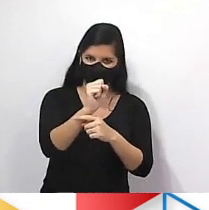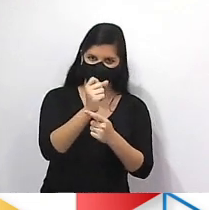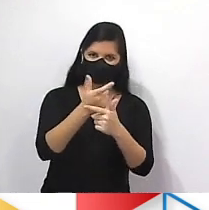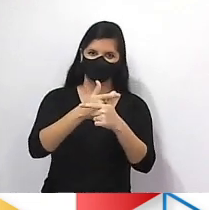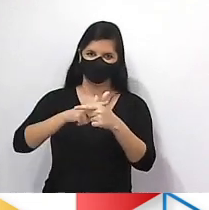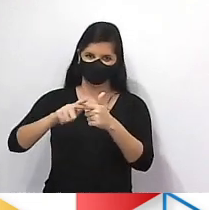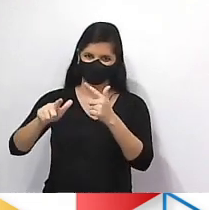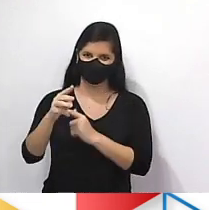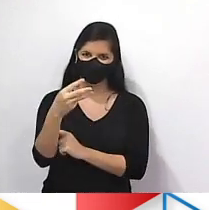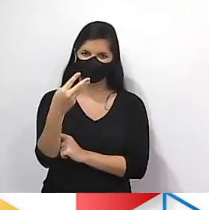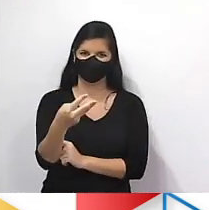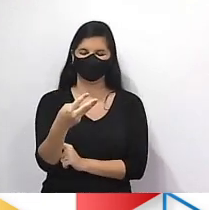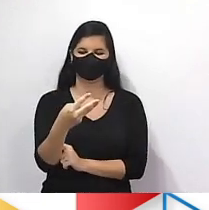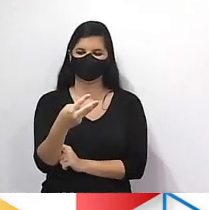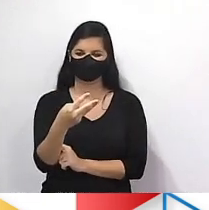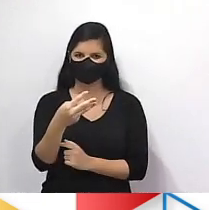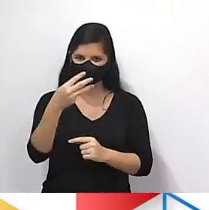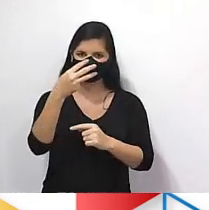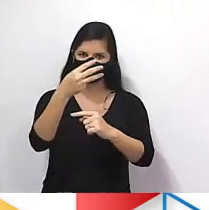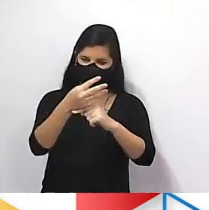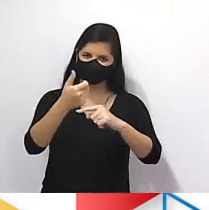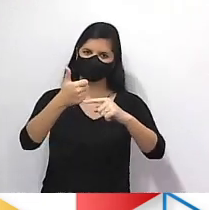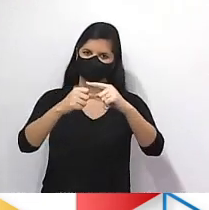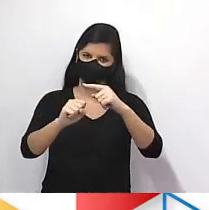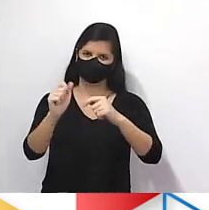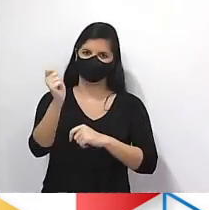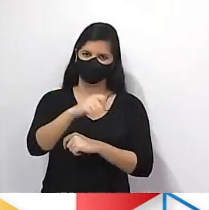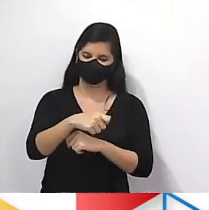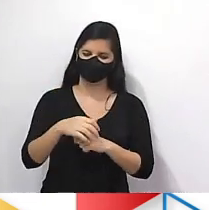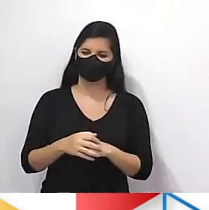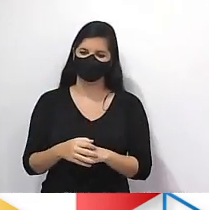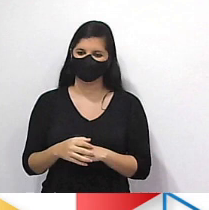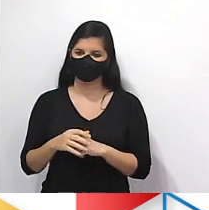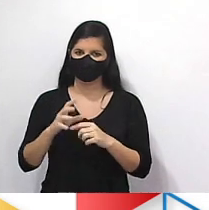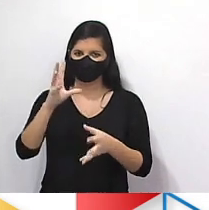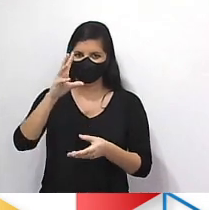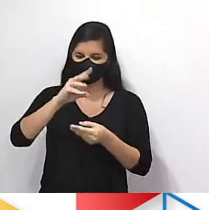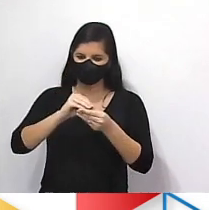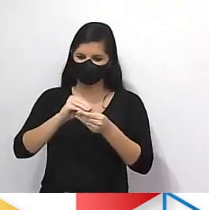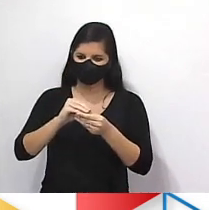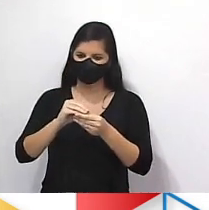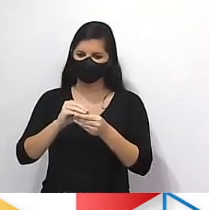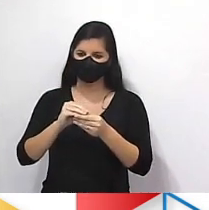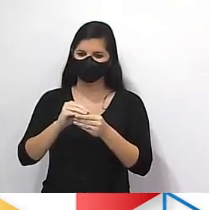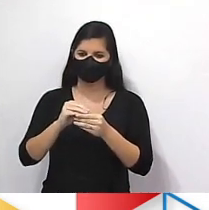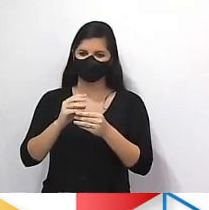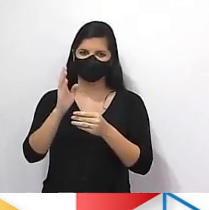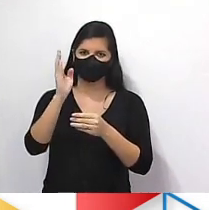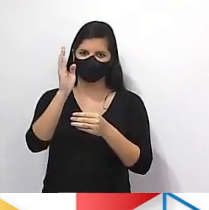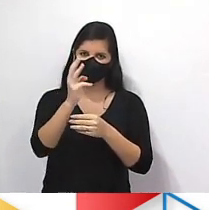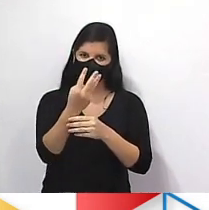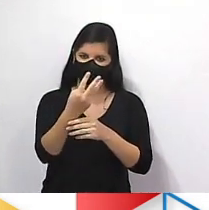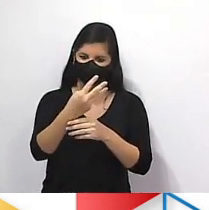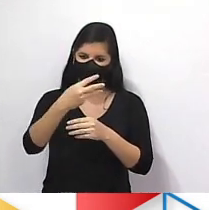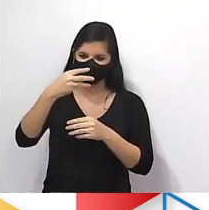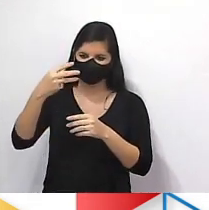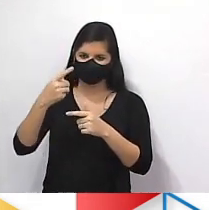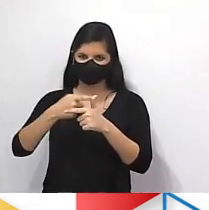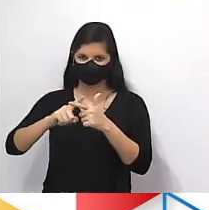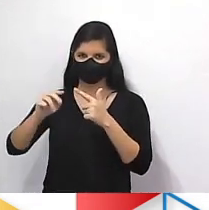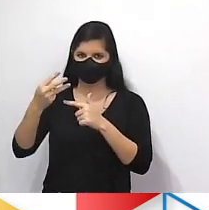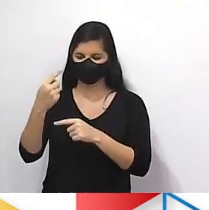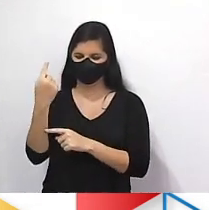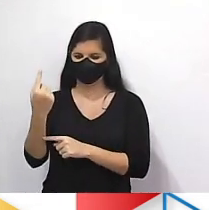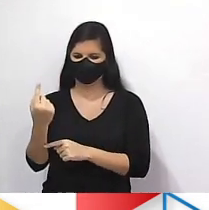por 3 e 3 é divisível por ele mesmo. Então, simplificando aí, ó. 3 por 3 dá 1,